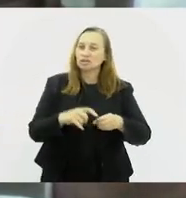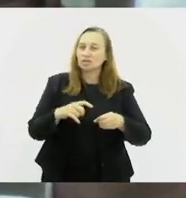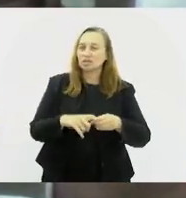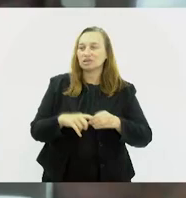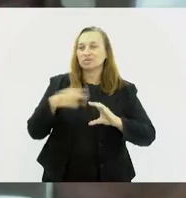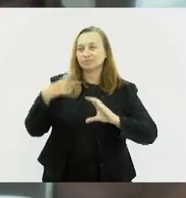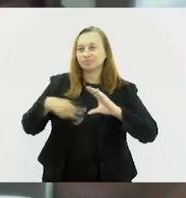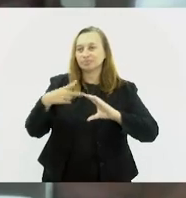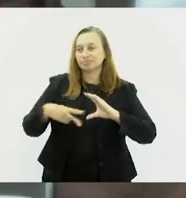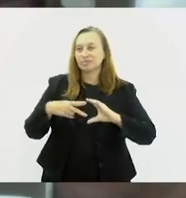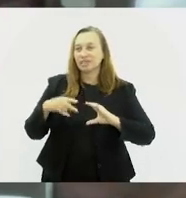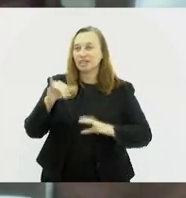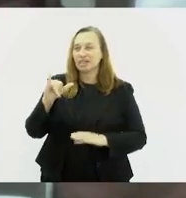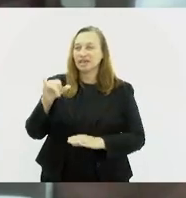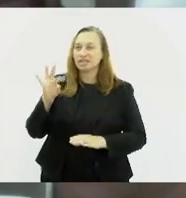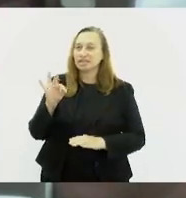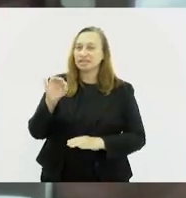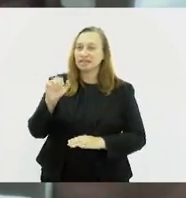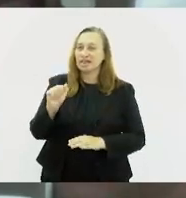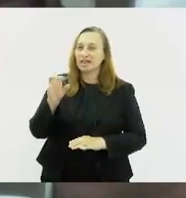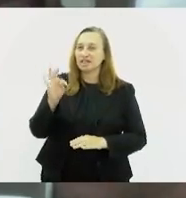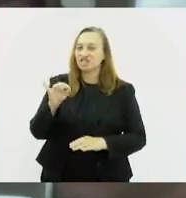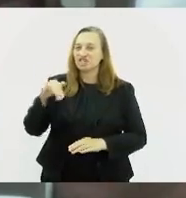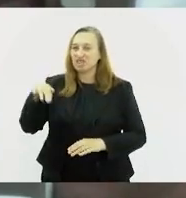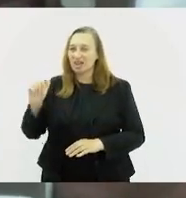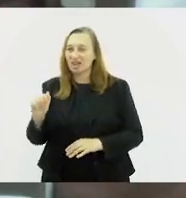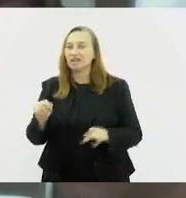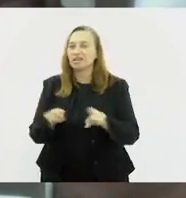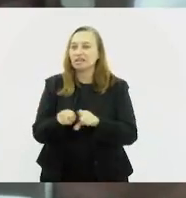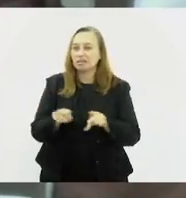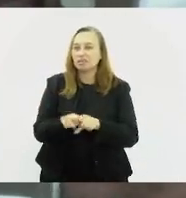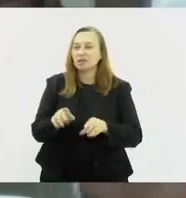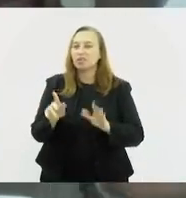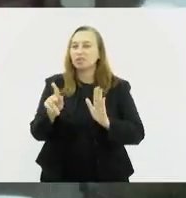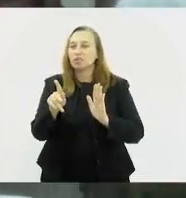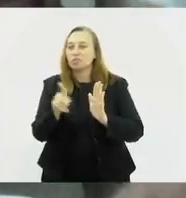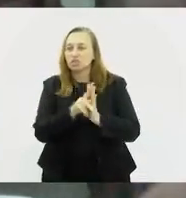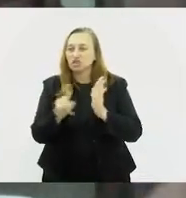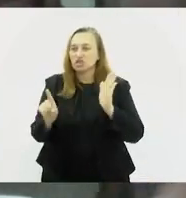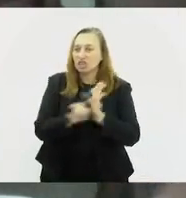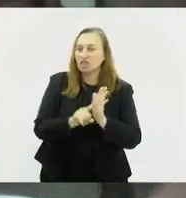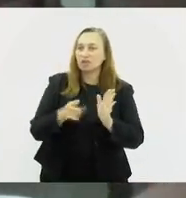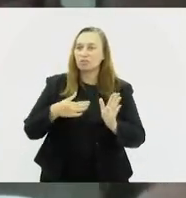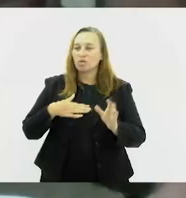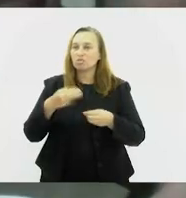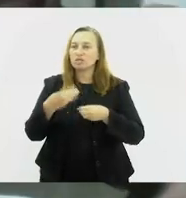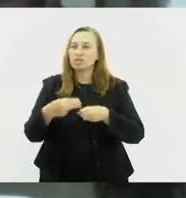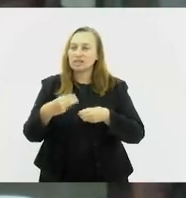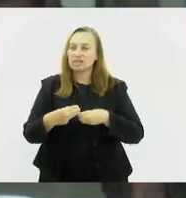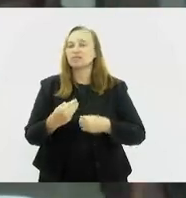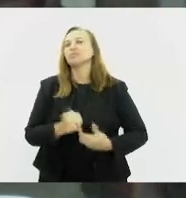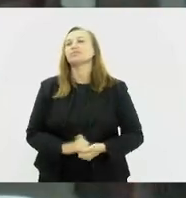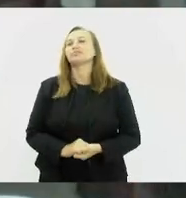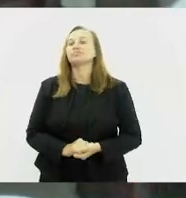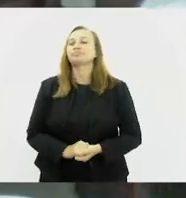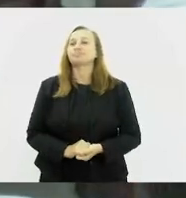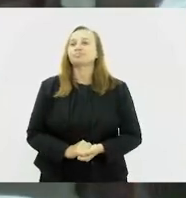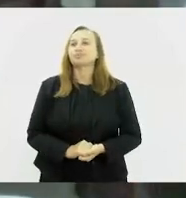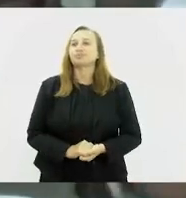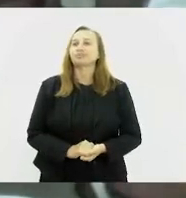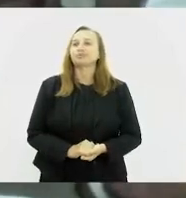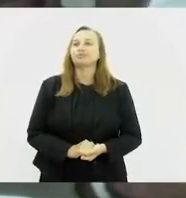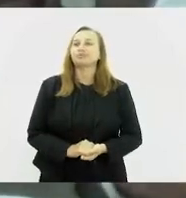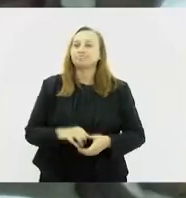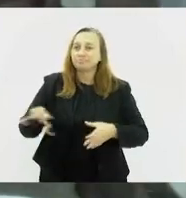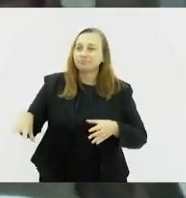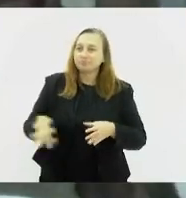Municipal de Itatiaia, também vou estar entrando com um projeto de lei no município, né, que a gente vai tentar